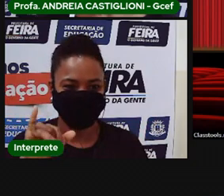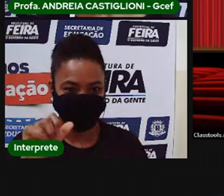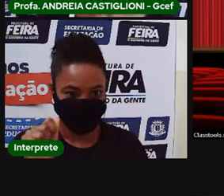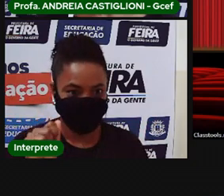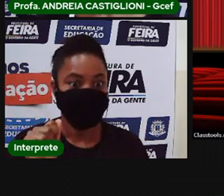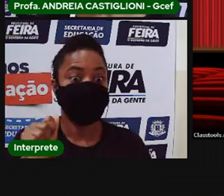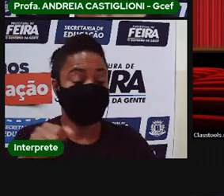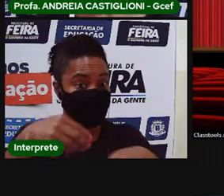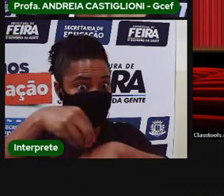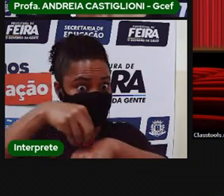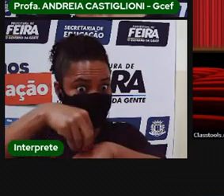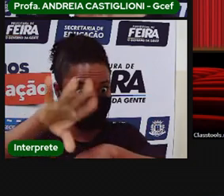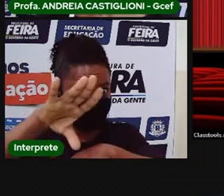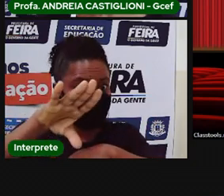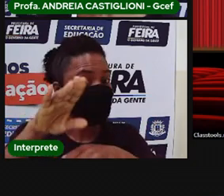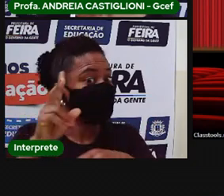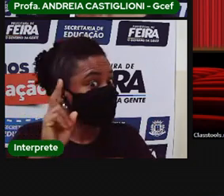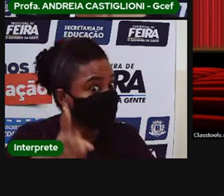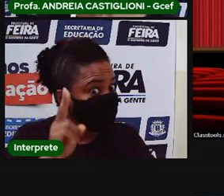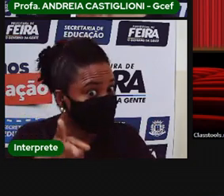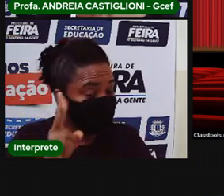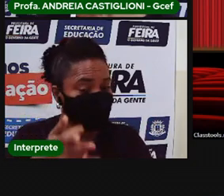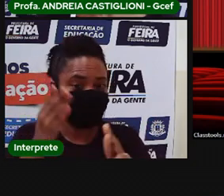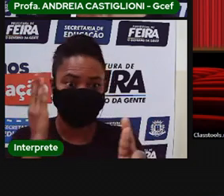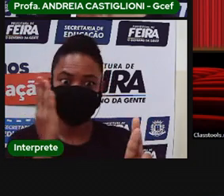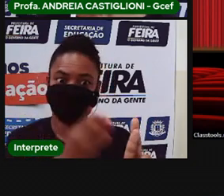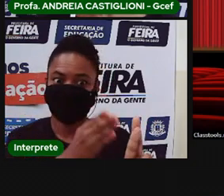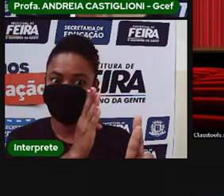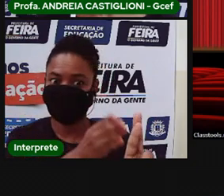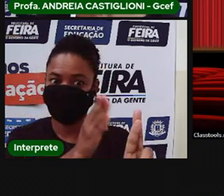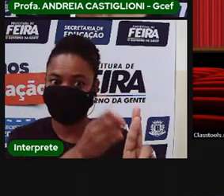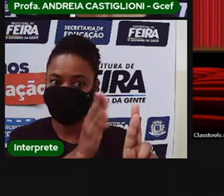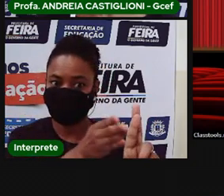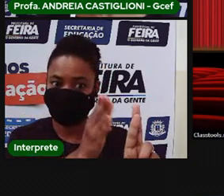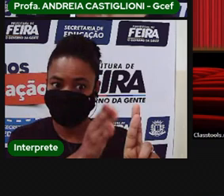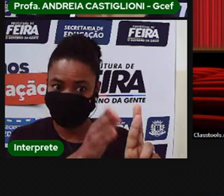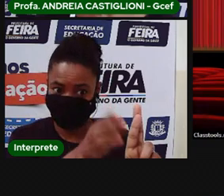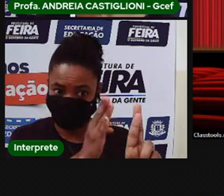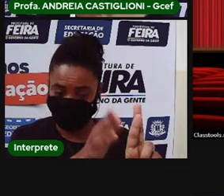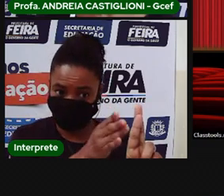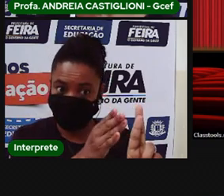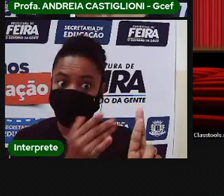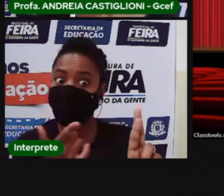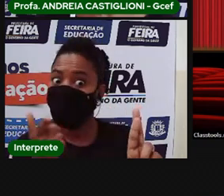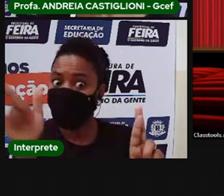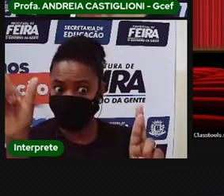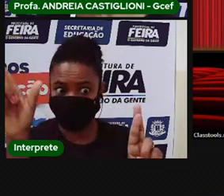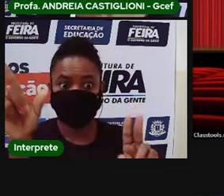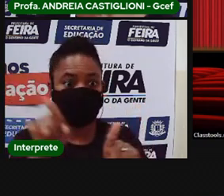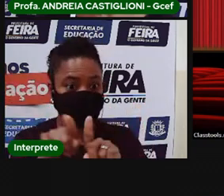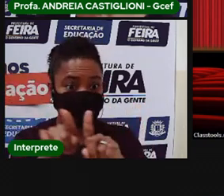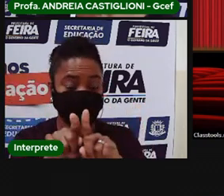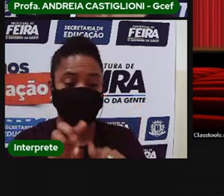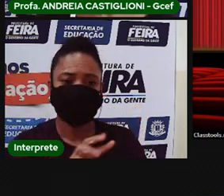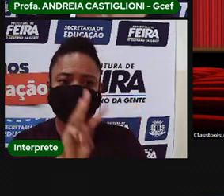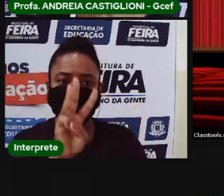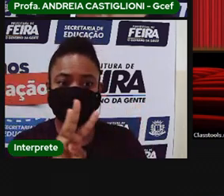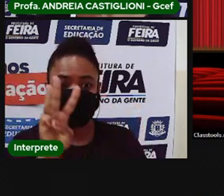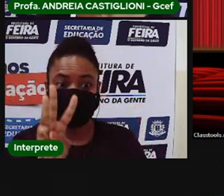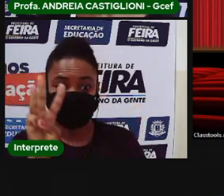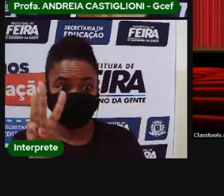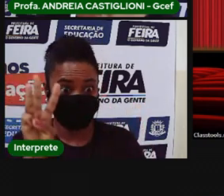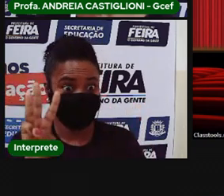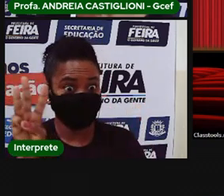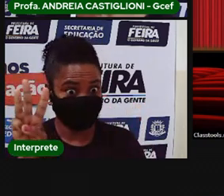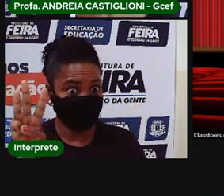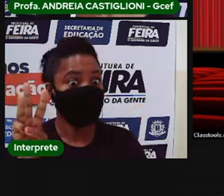essas referências. Eu gosto de olhar muito também no Behance. O Behance, ele é um site, né, em que as